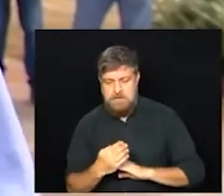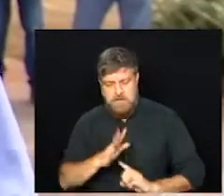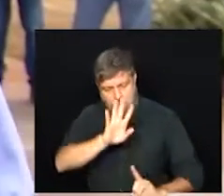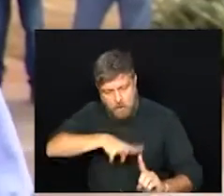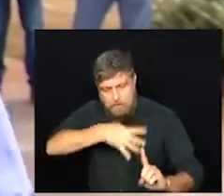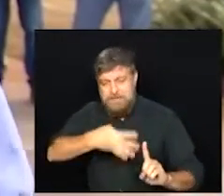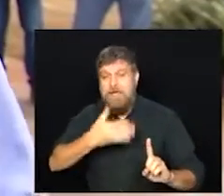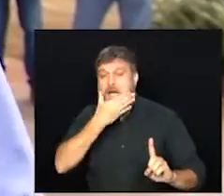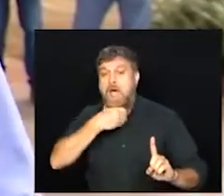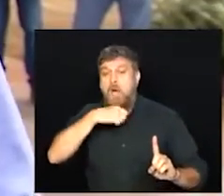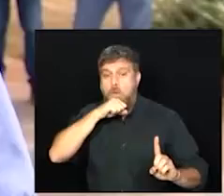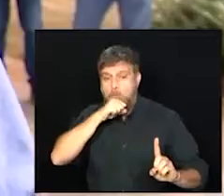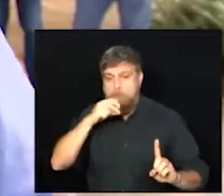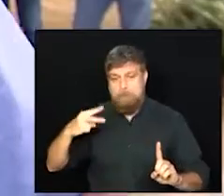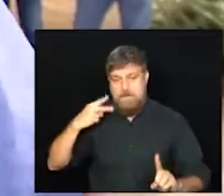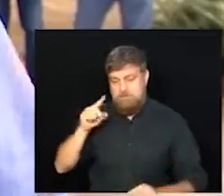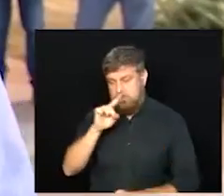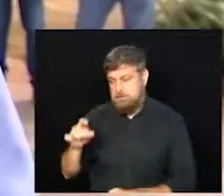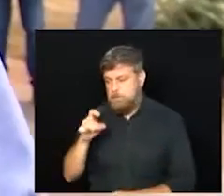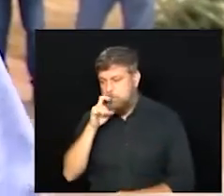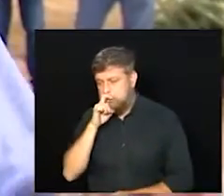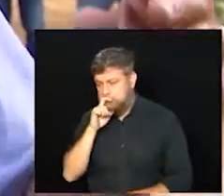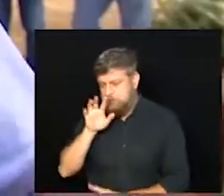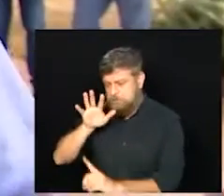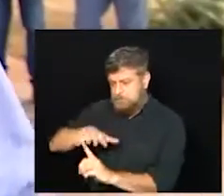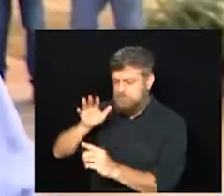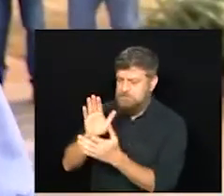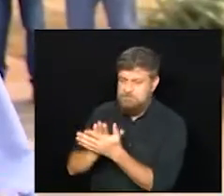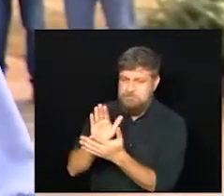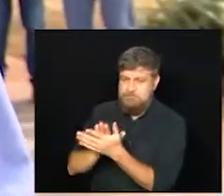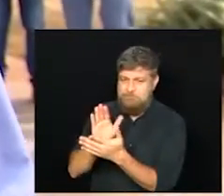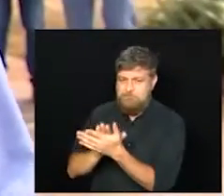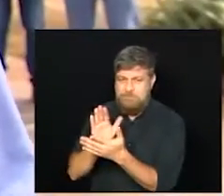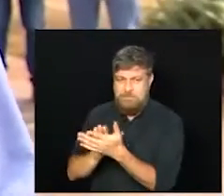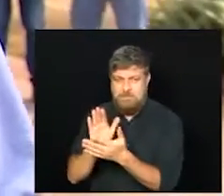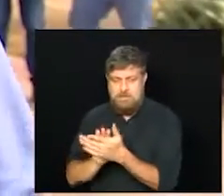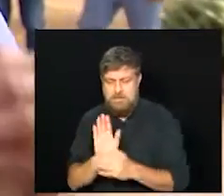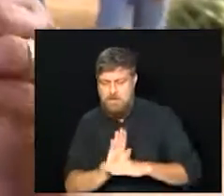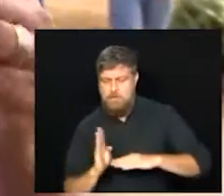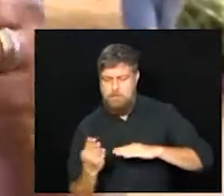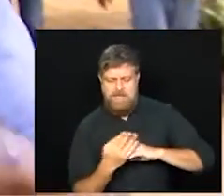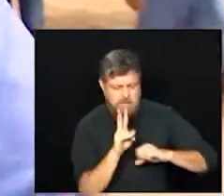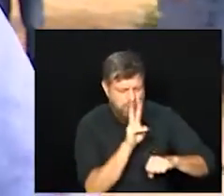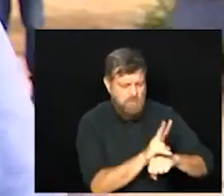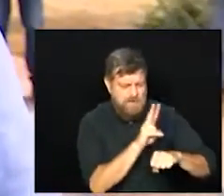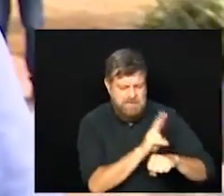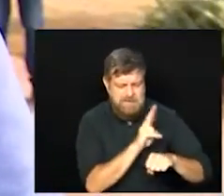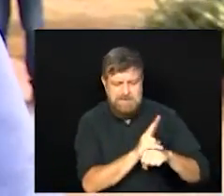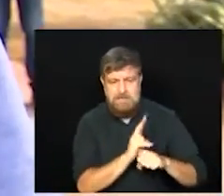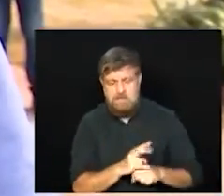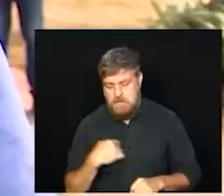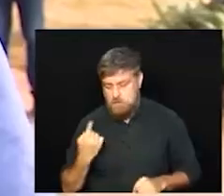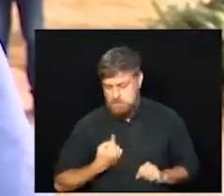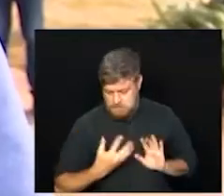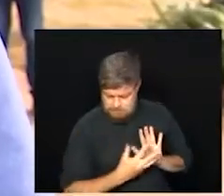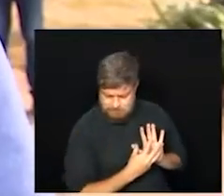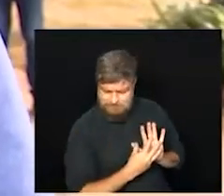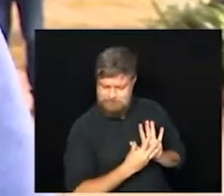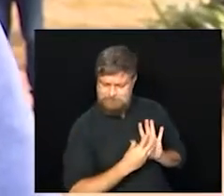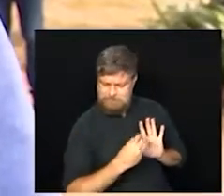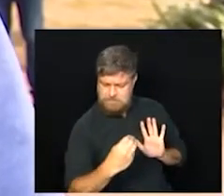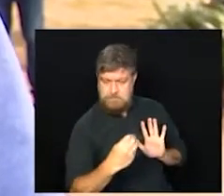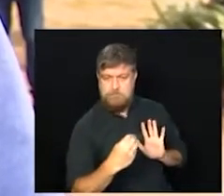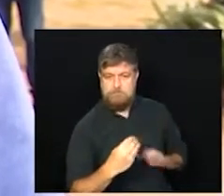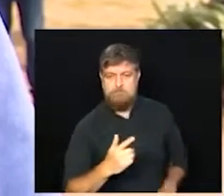justa, homenagem merecida. E o Zé está de parabéns por cuidar do bairro do jeito que ele cuida. Eu acho que é um exemplo para todos nós, a ser seguido por